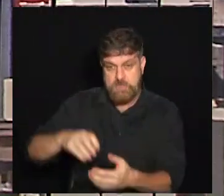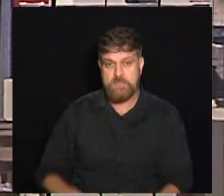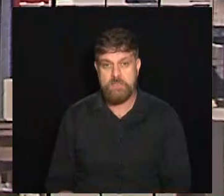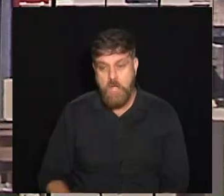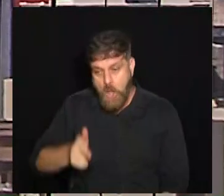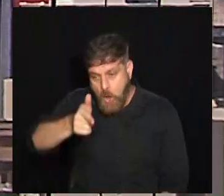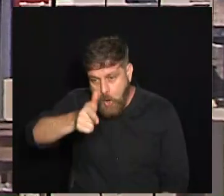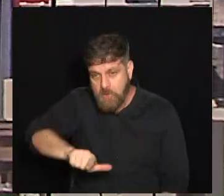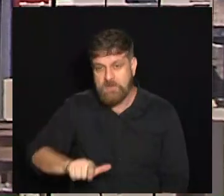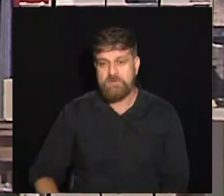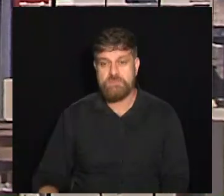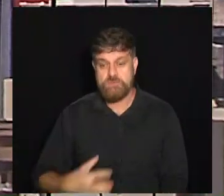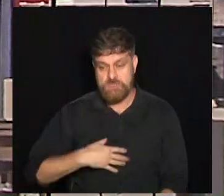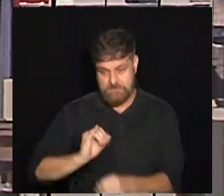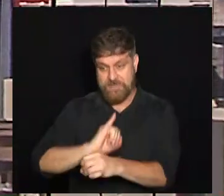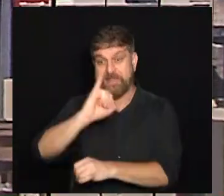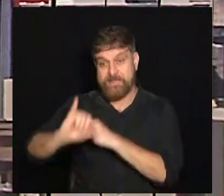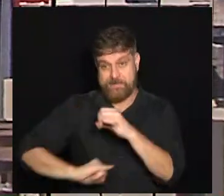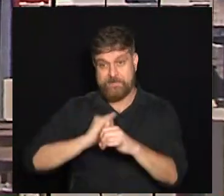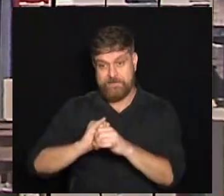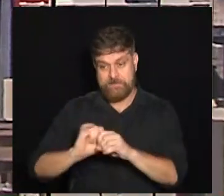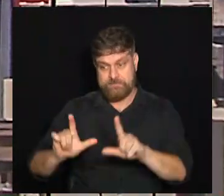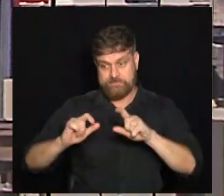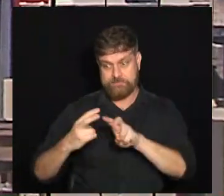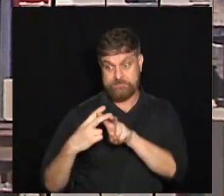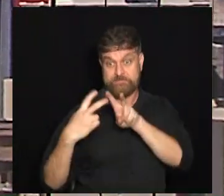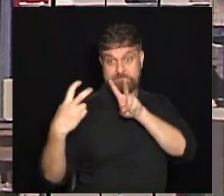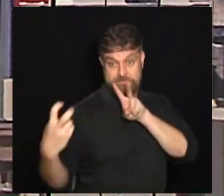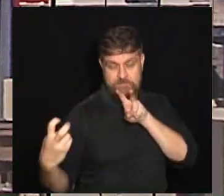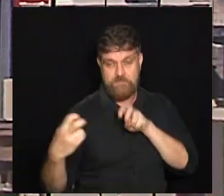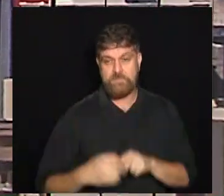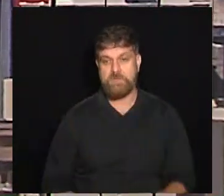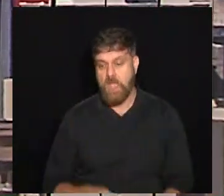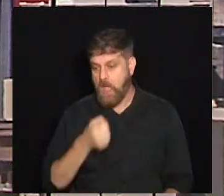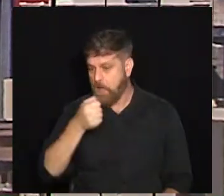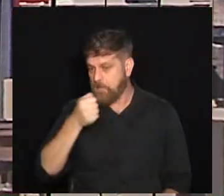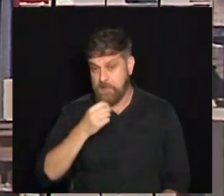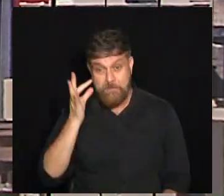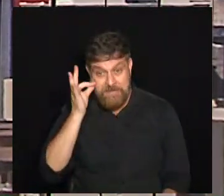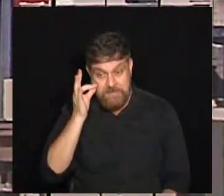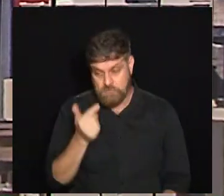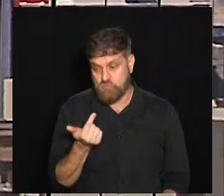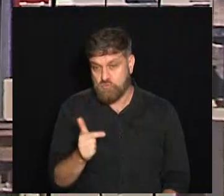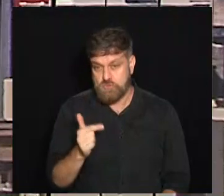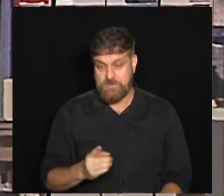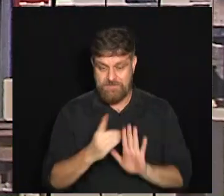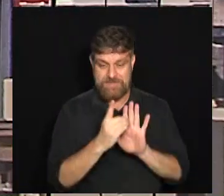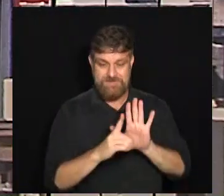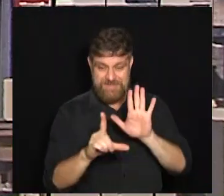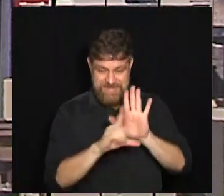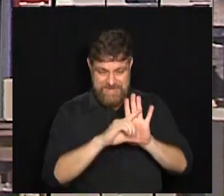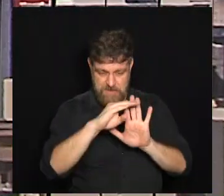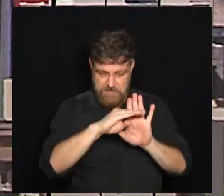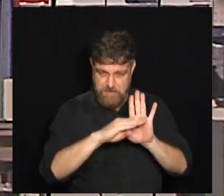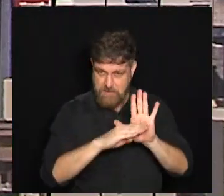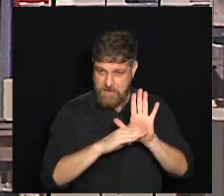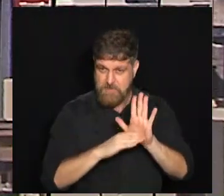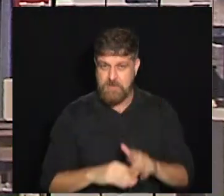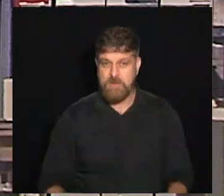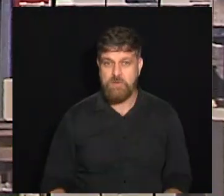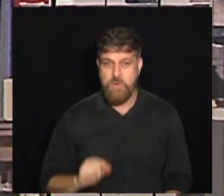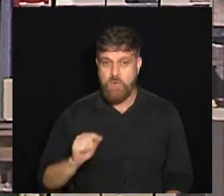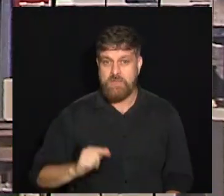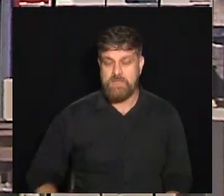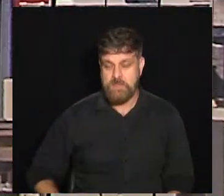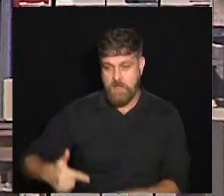mais uma vez de forma virtual, sem a presença dos repórteres, e fez um decreto autorizando os postos